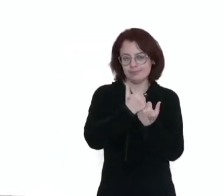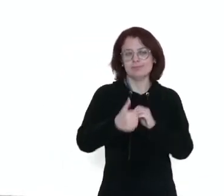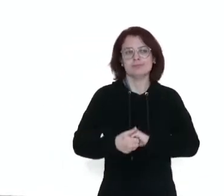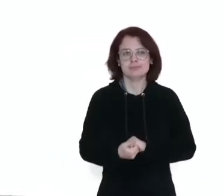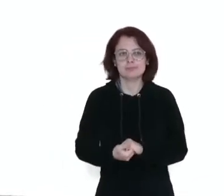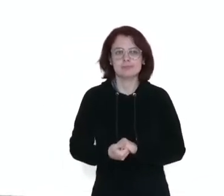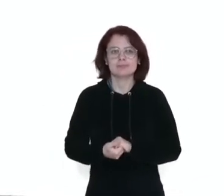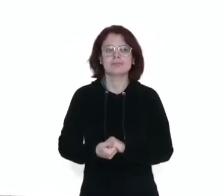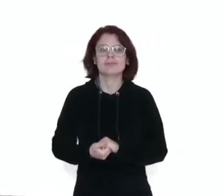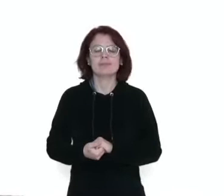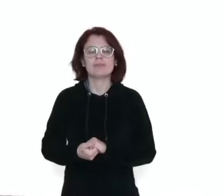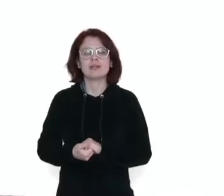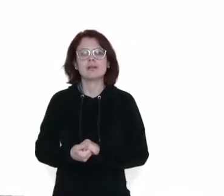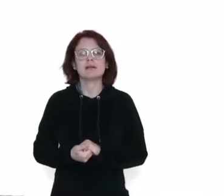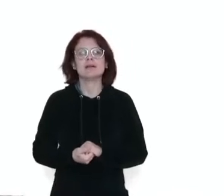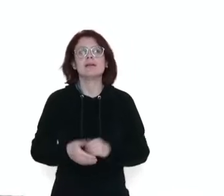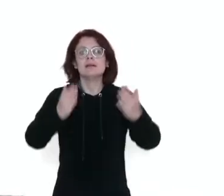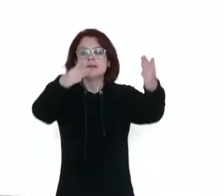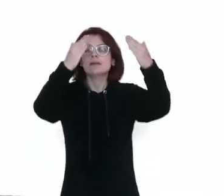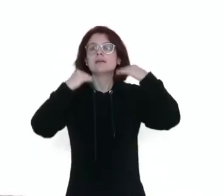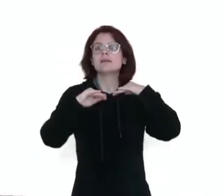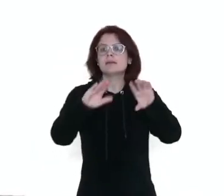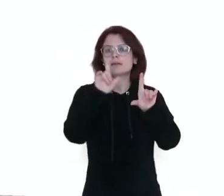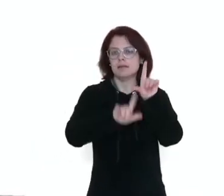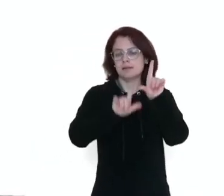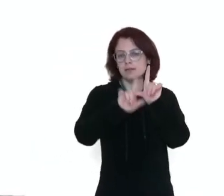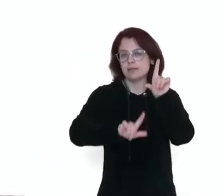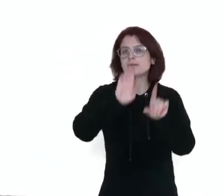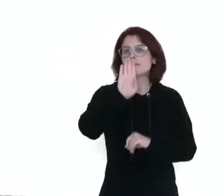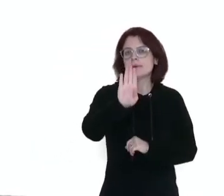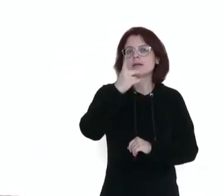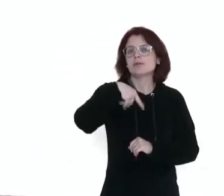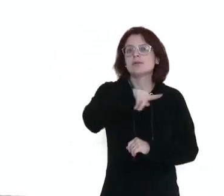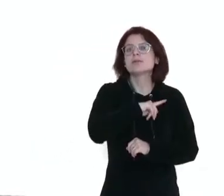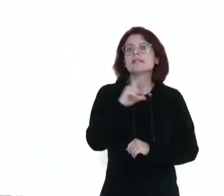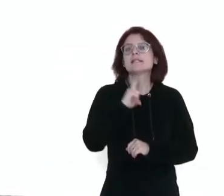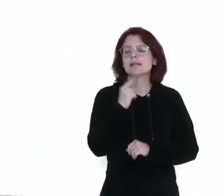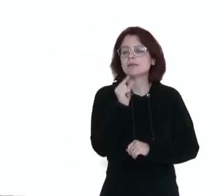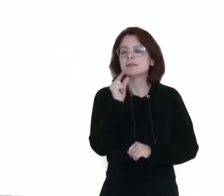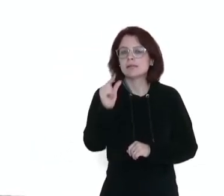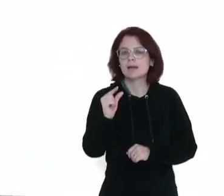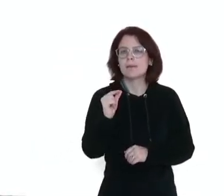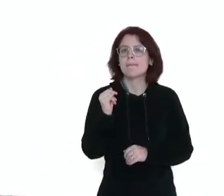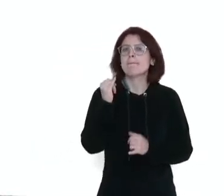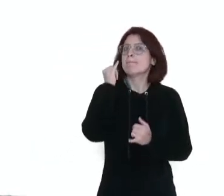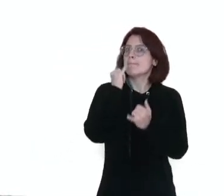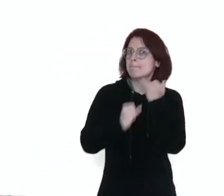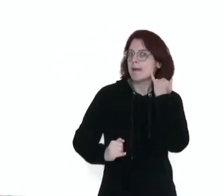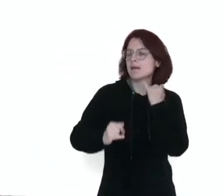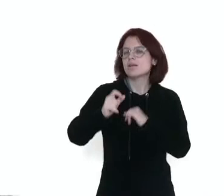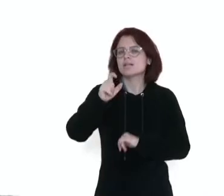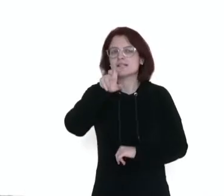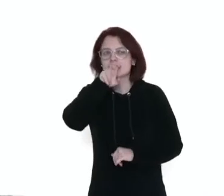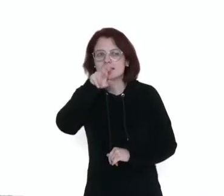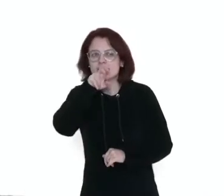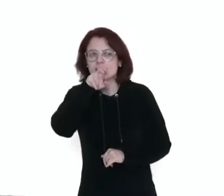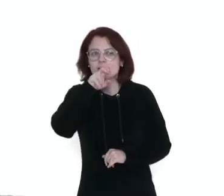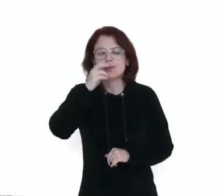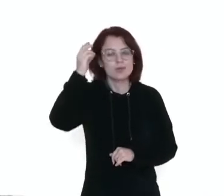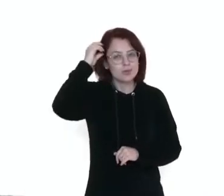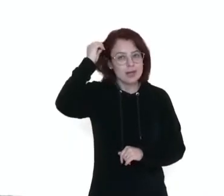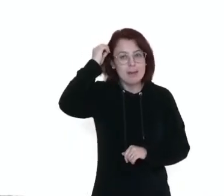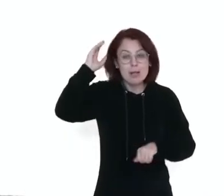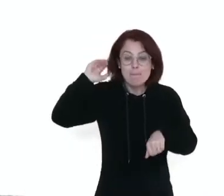né? E embaixo na letra B nós temos o seguinte fragmento, meio dentuço e tinha os cabelos mais